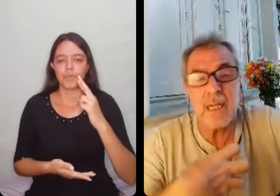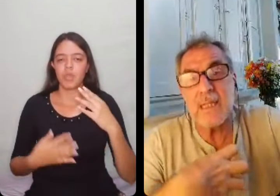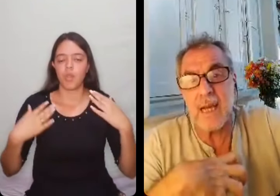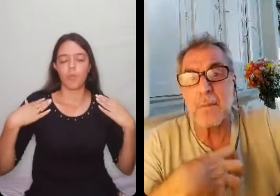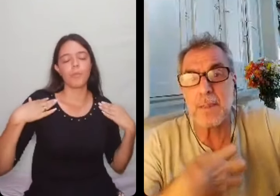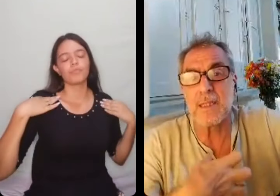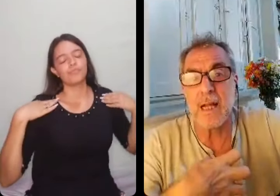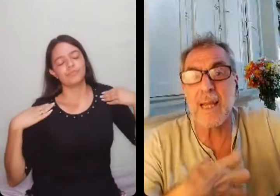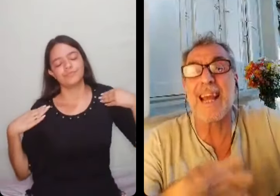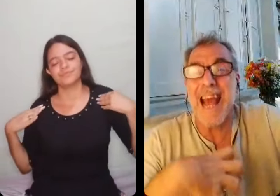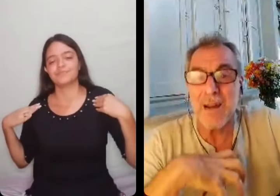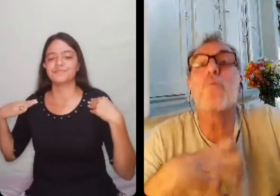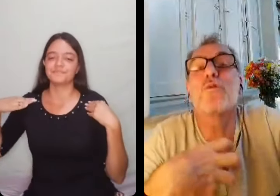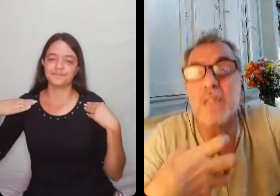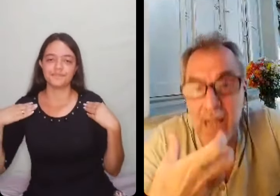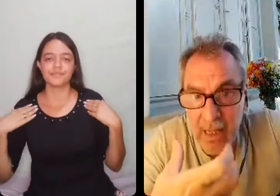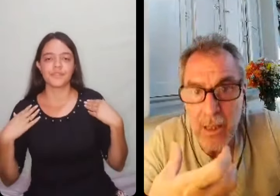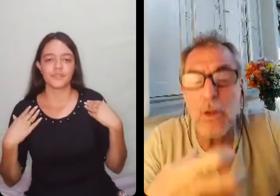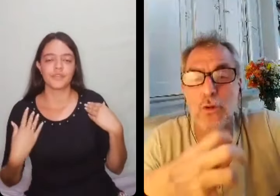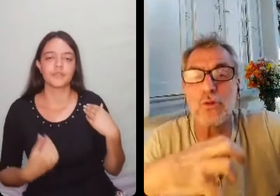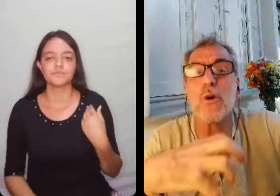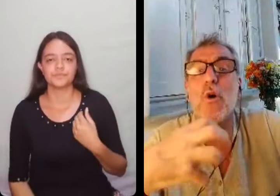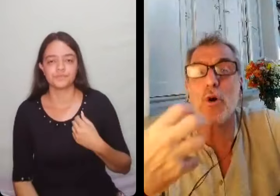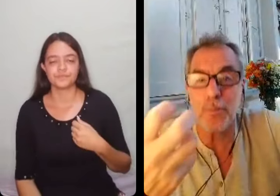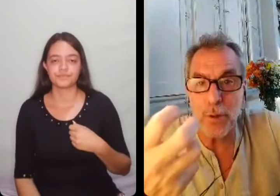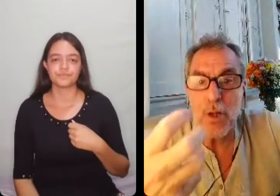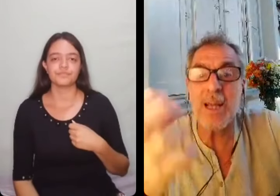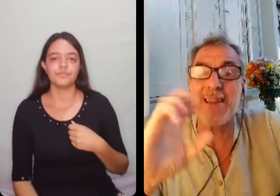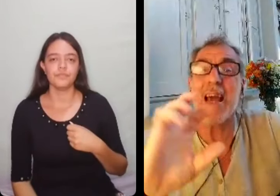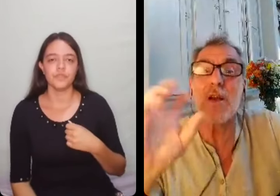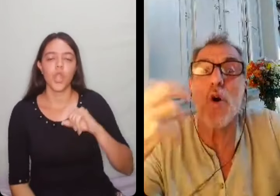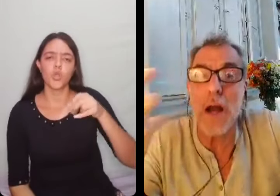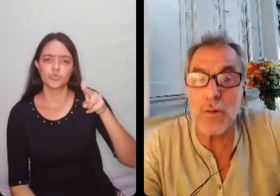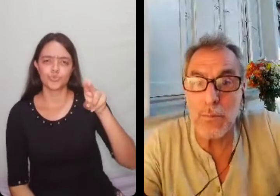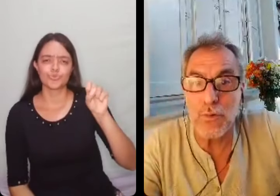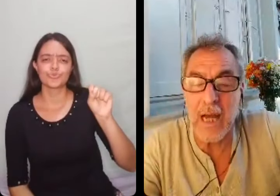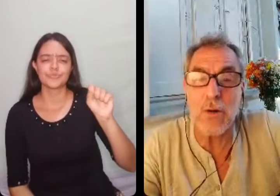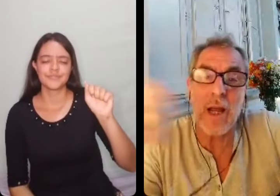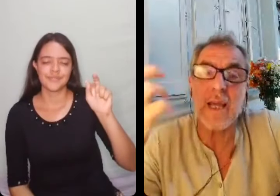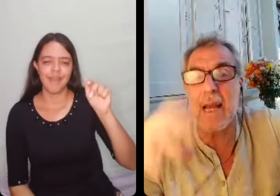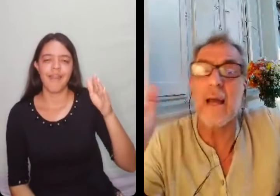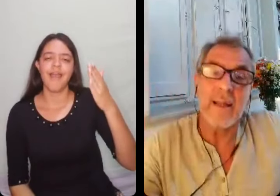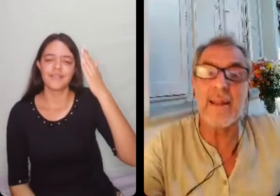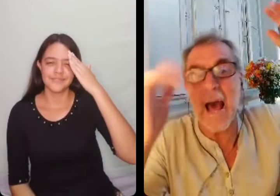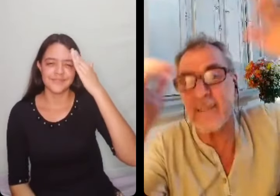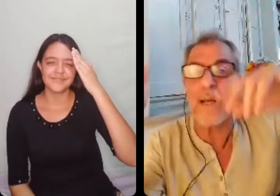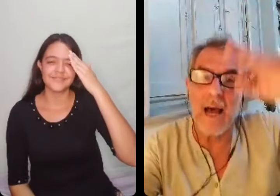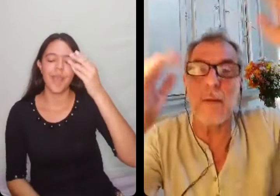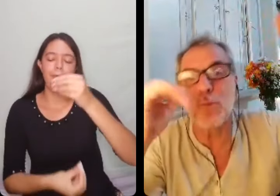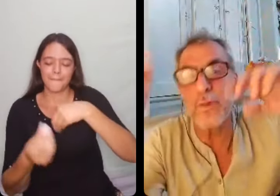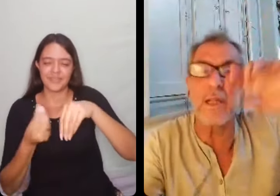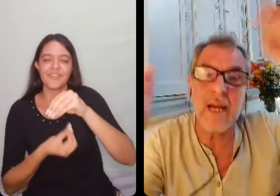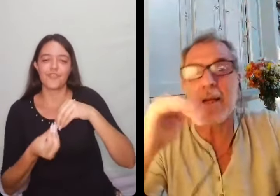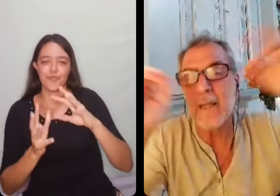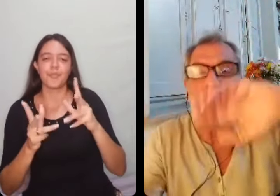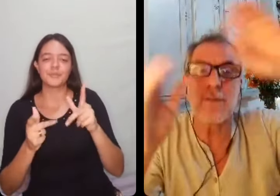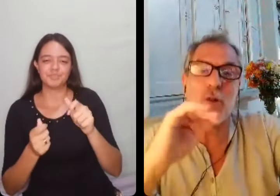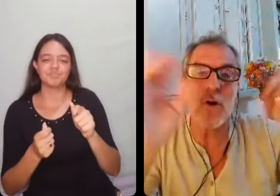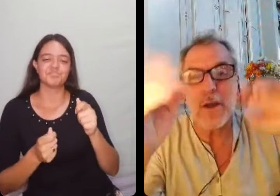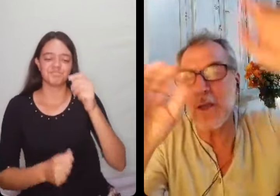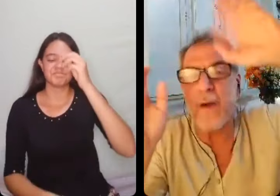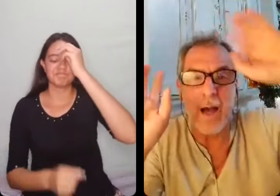Jussara tem essa capacidade de criar música com o seu corpo, que dialoga com a música. Não é que ela dança a música